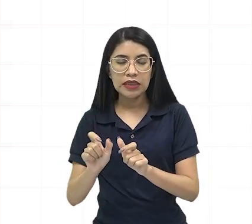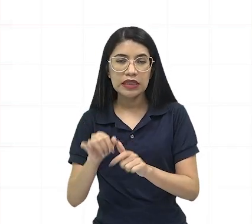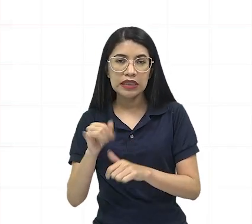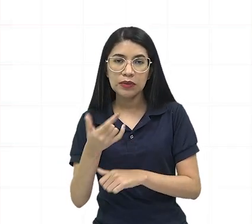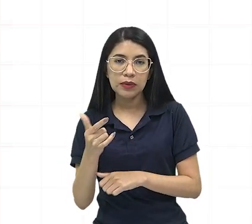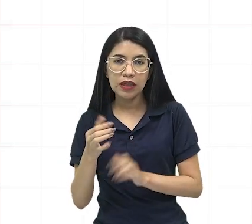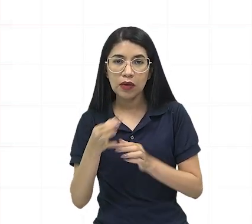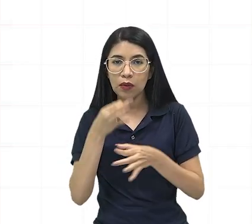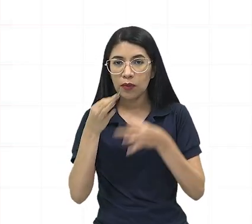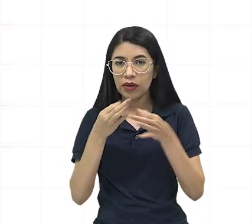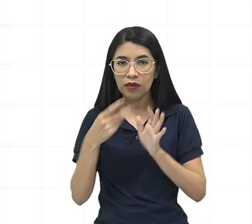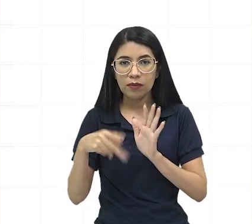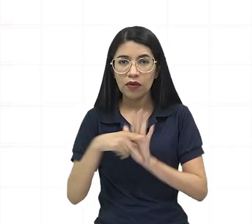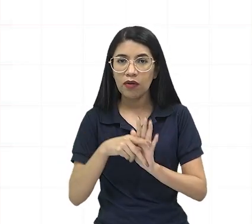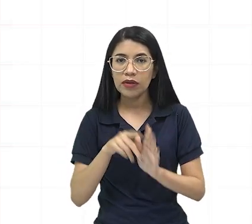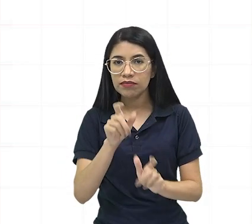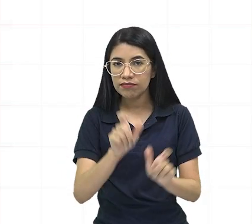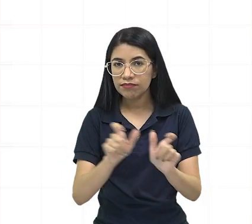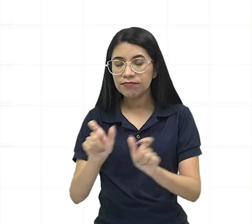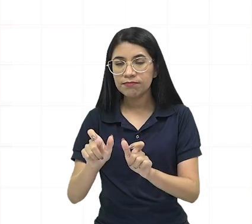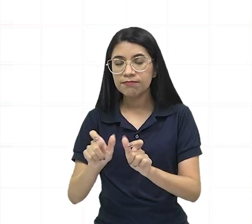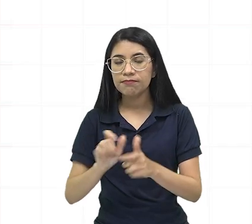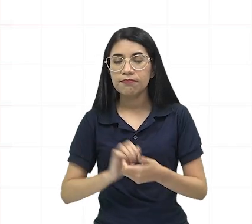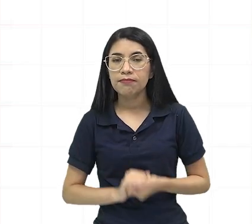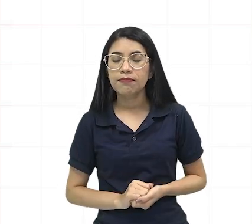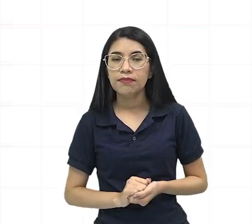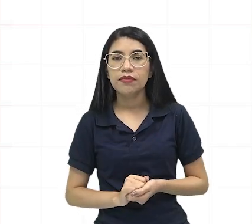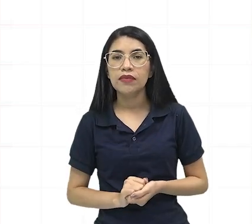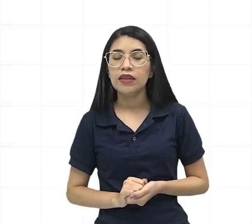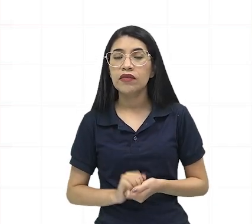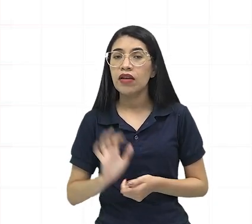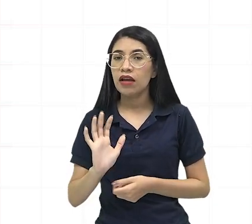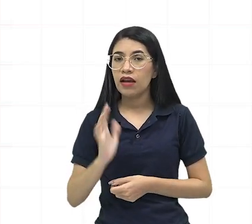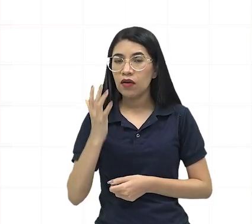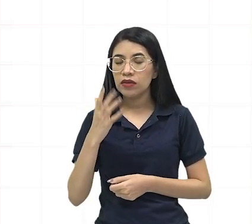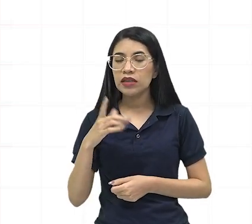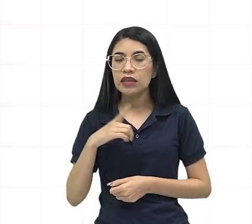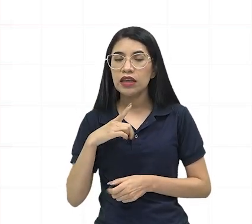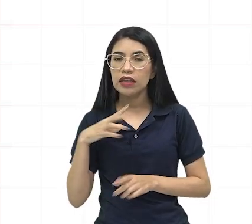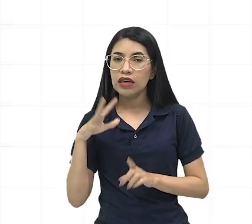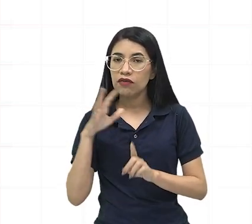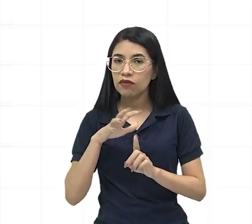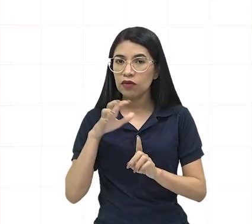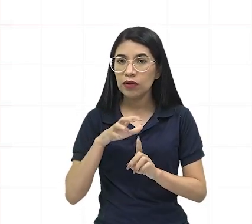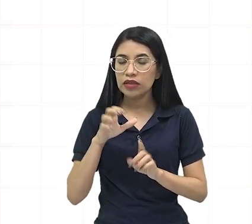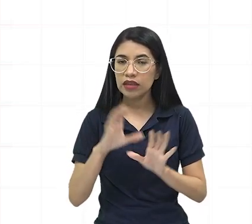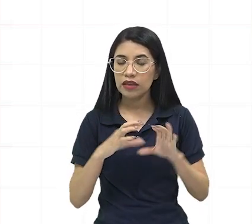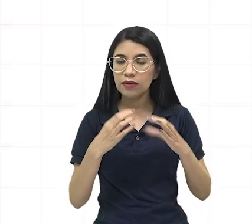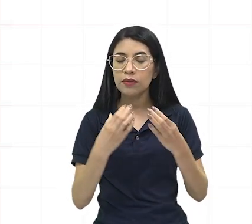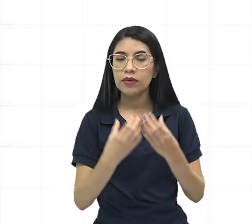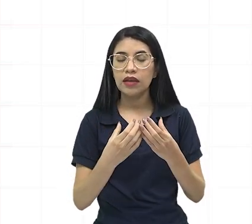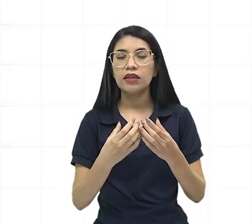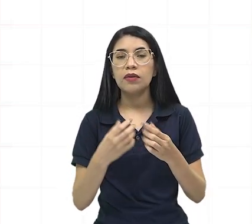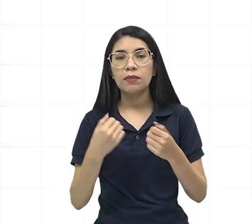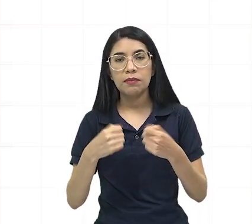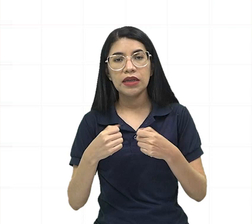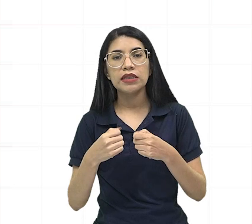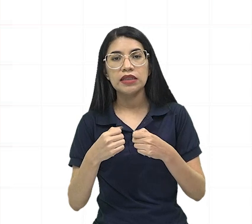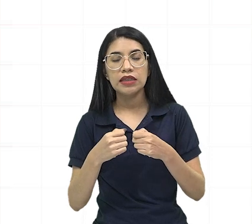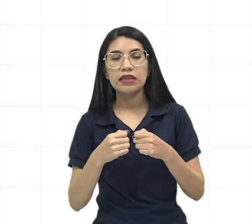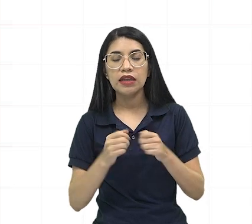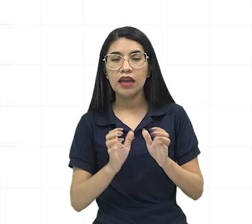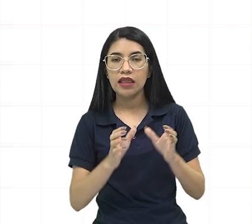dessas pessoas? É isso que nós estamos dizendo. Se algo que vai acontecer vai afetar uma comunidade, é interessante que se ouça a opinião